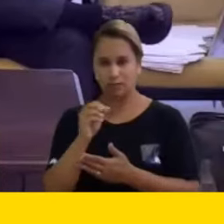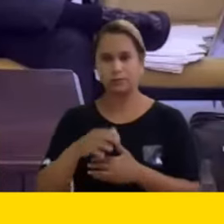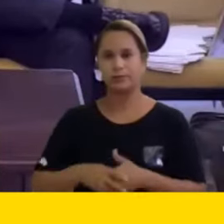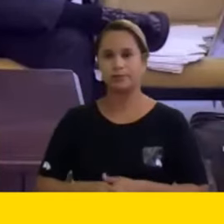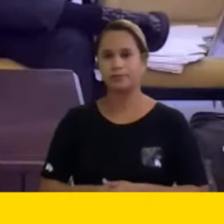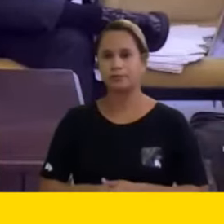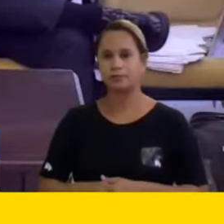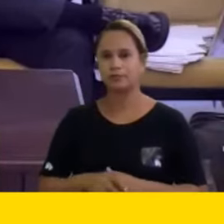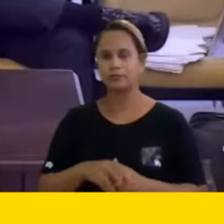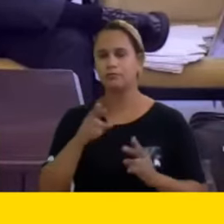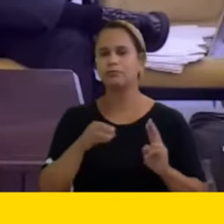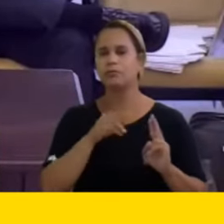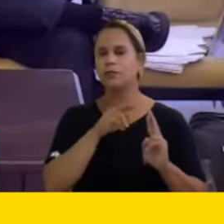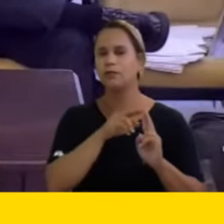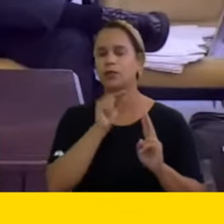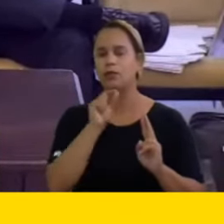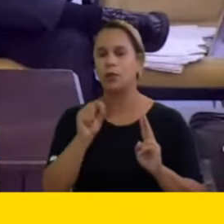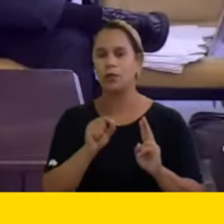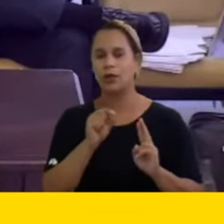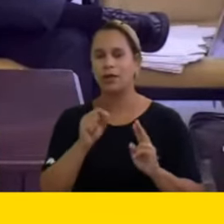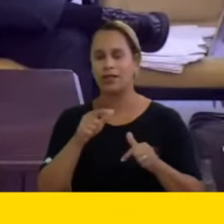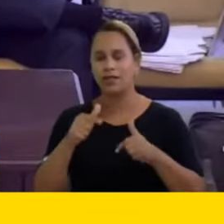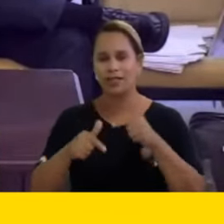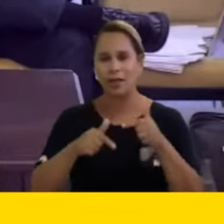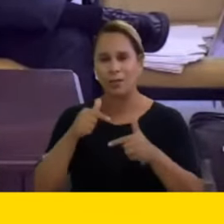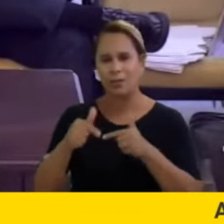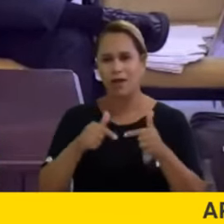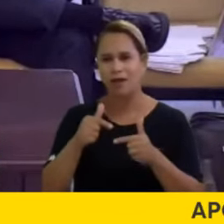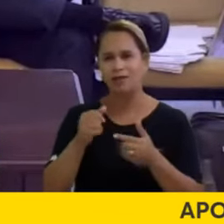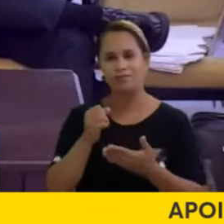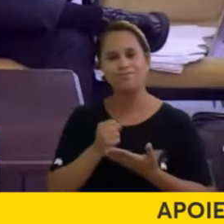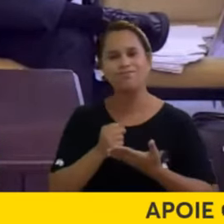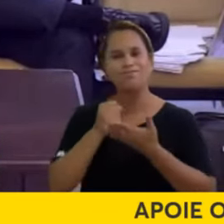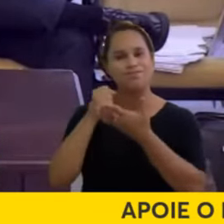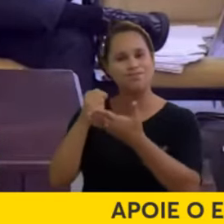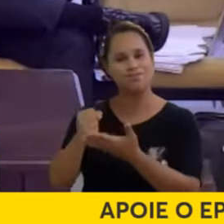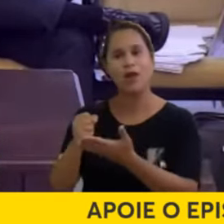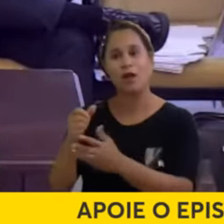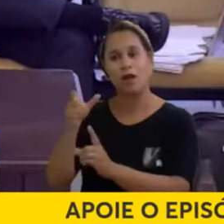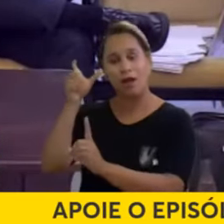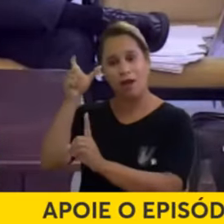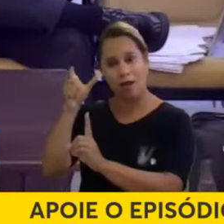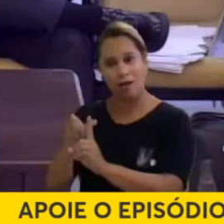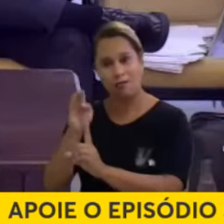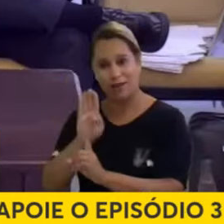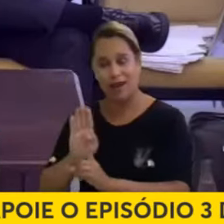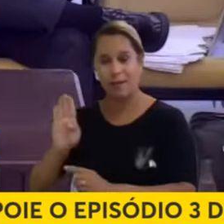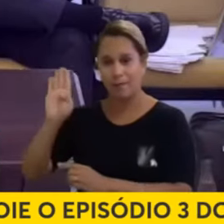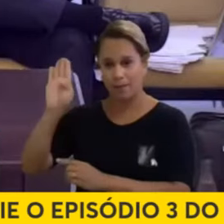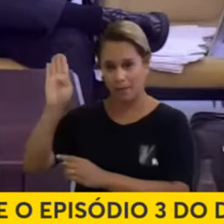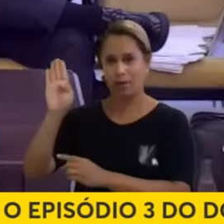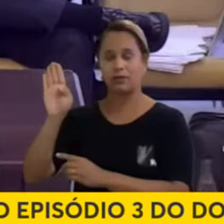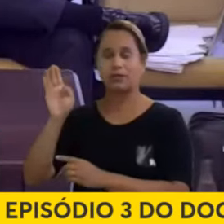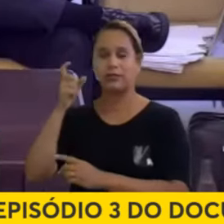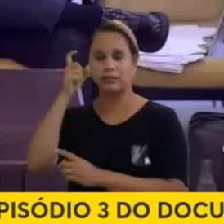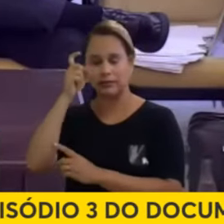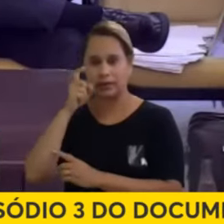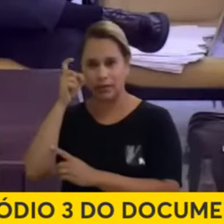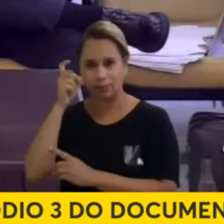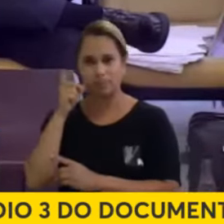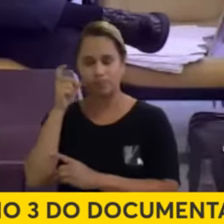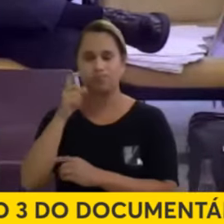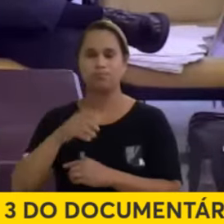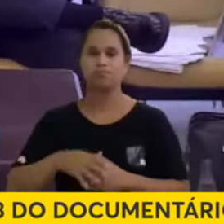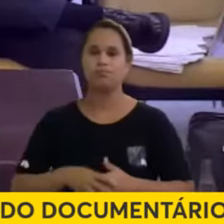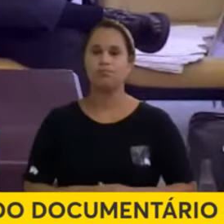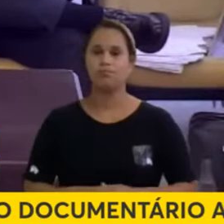trabalhos desempenhados em favor da pré-campanha de Sérgio moro processo 07271 31-31